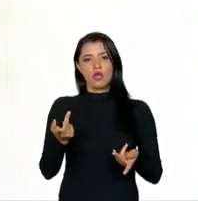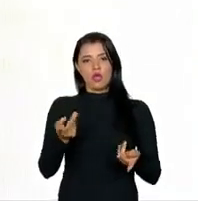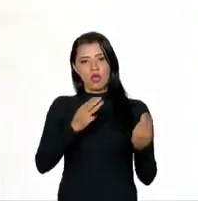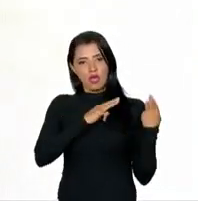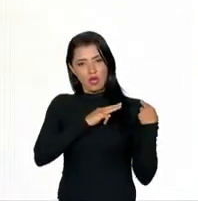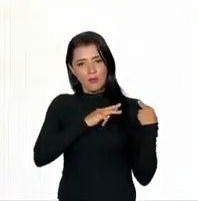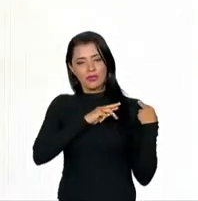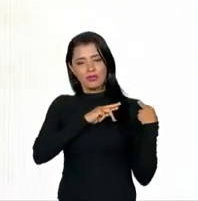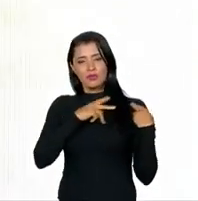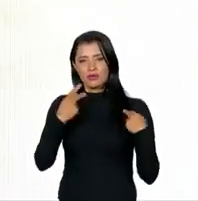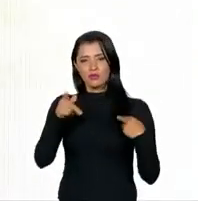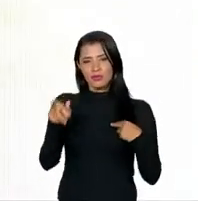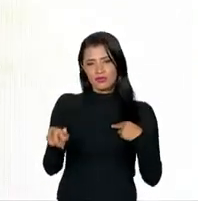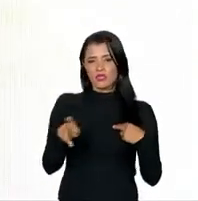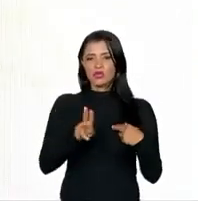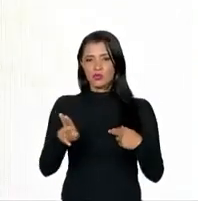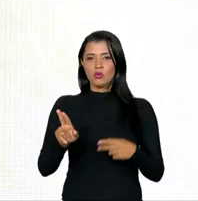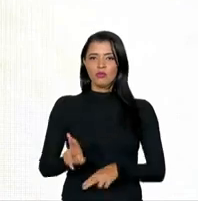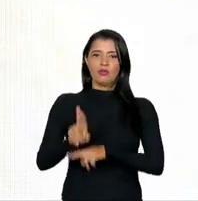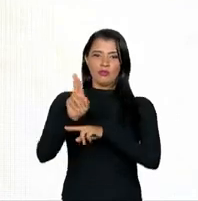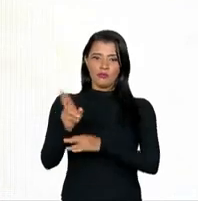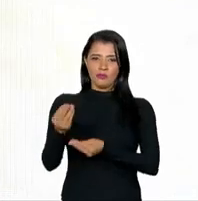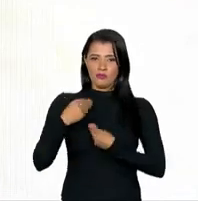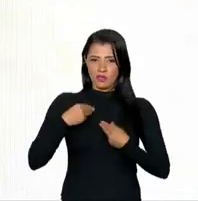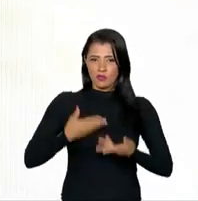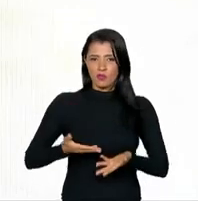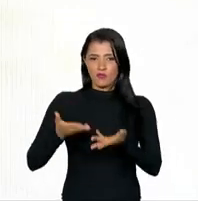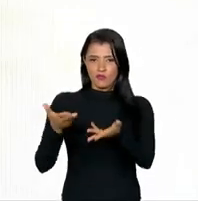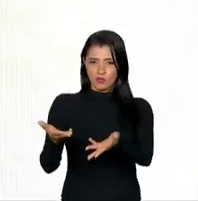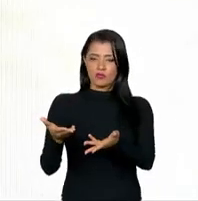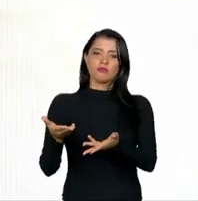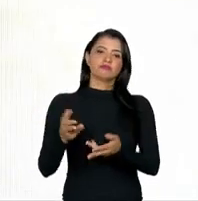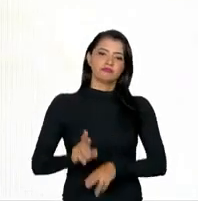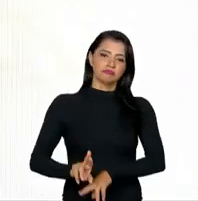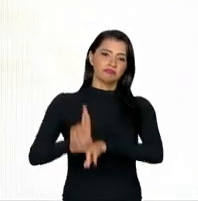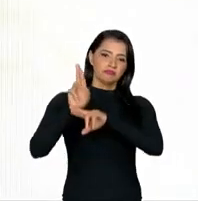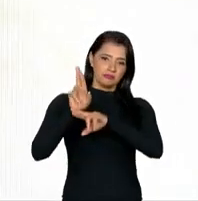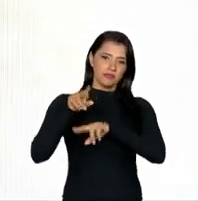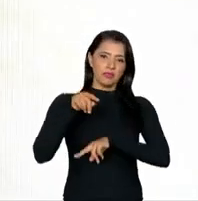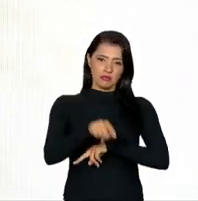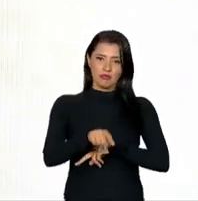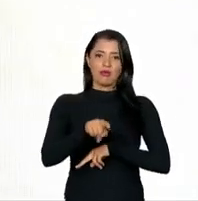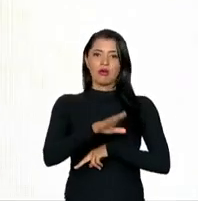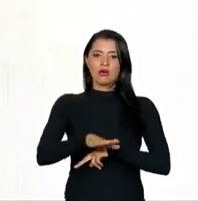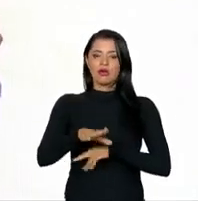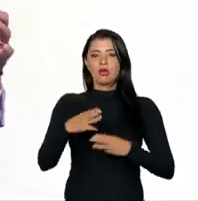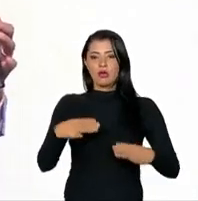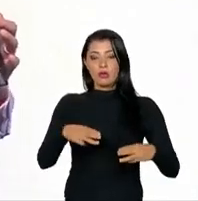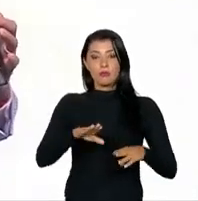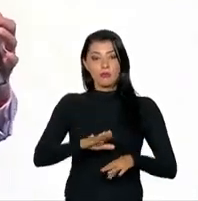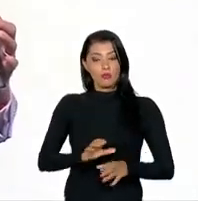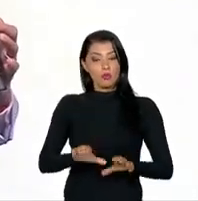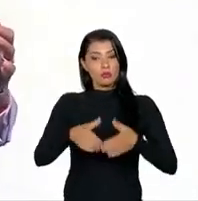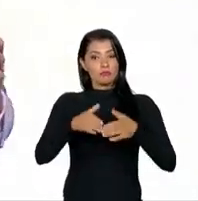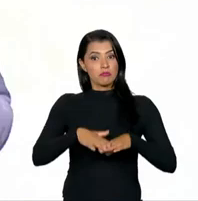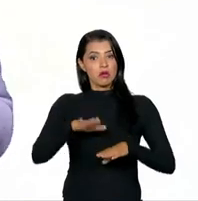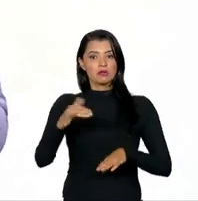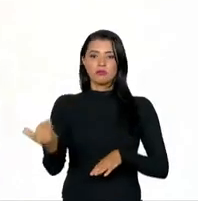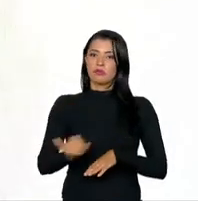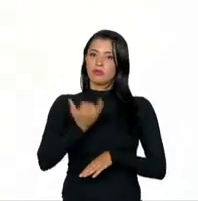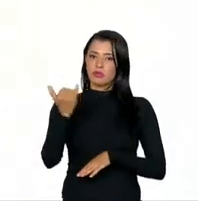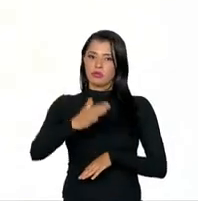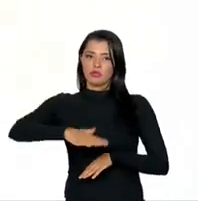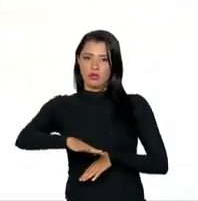do presidente Lula de me convidou para assumir a parte que eu considero mais importante de uma nação, que